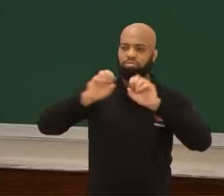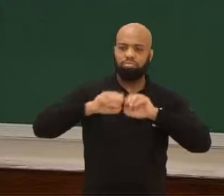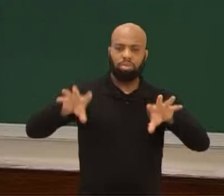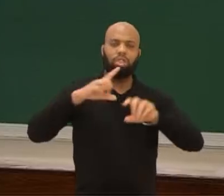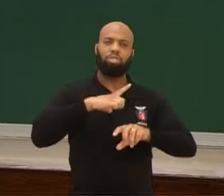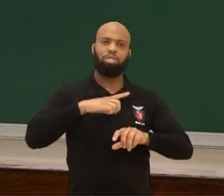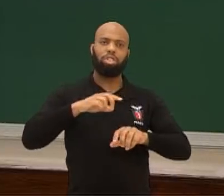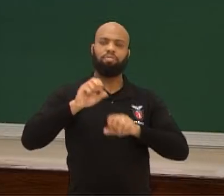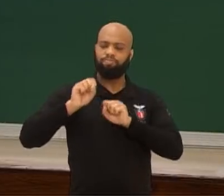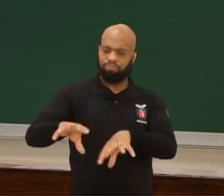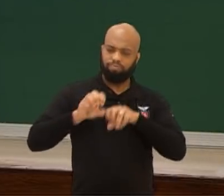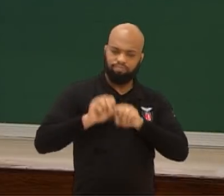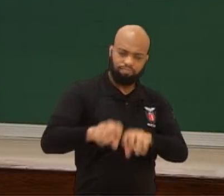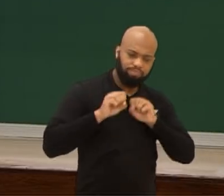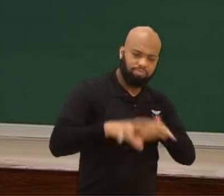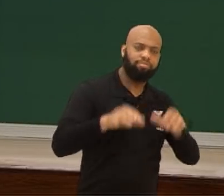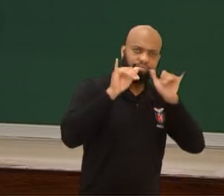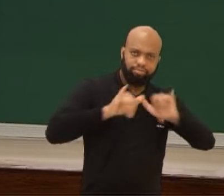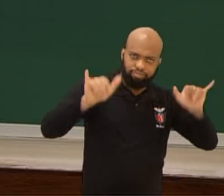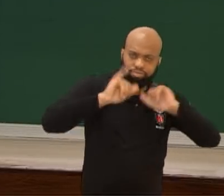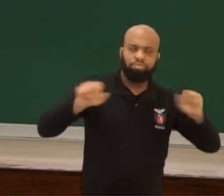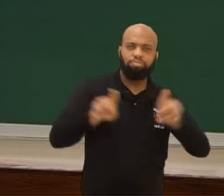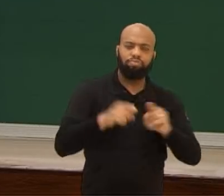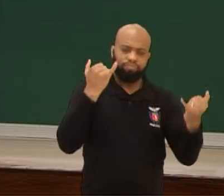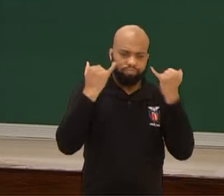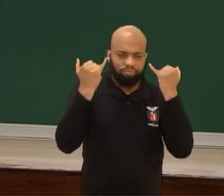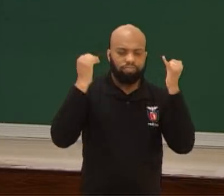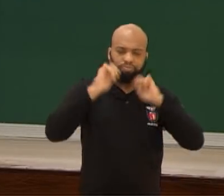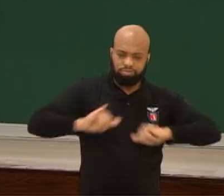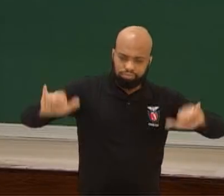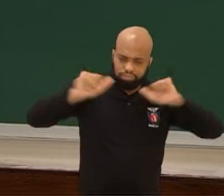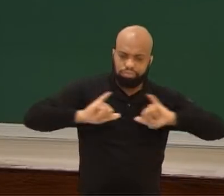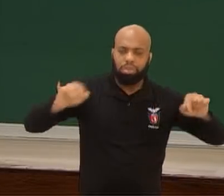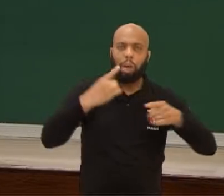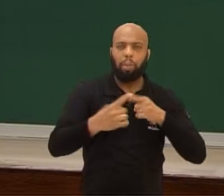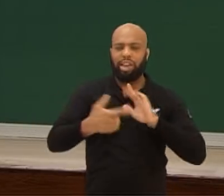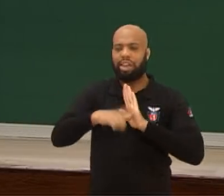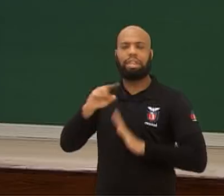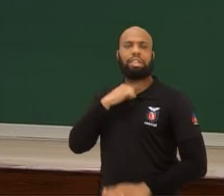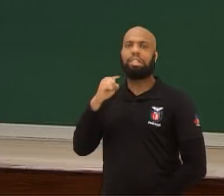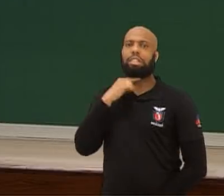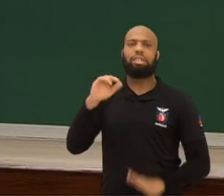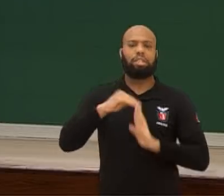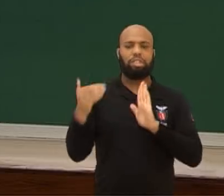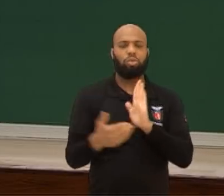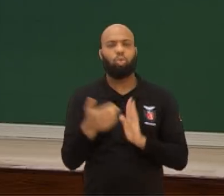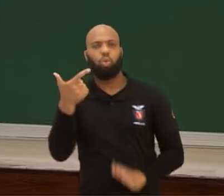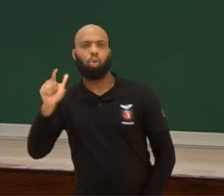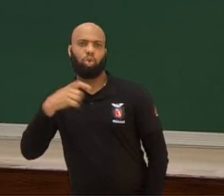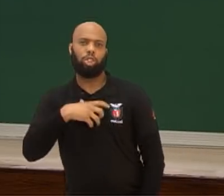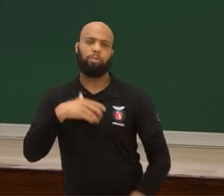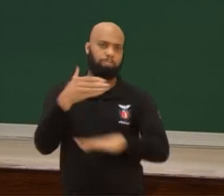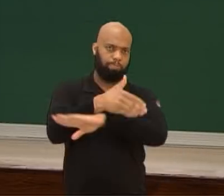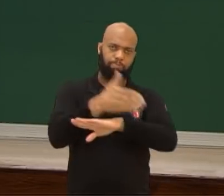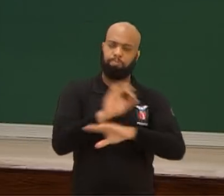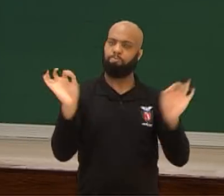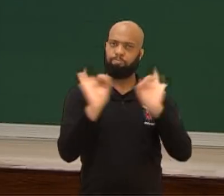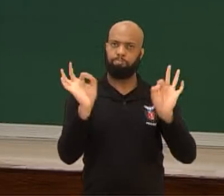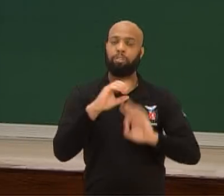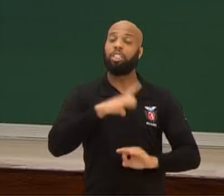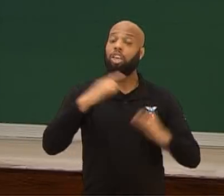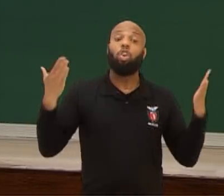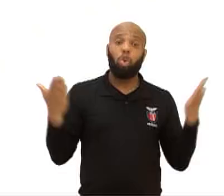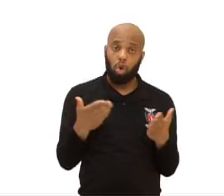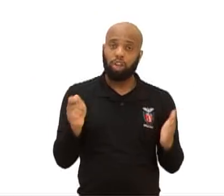comunicar informações, para ensinar as pessoas coisas que às vezes não era possível por outros meios. Ela existe